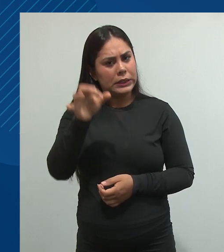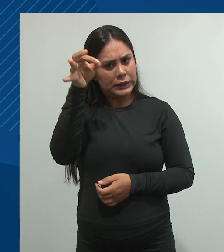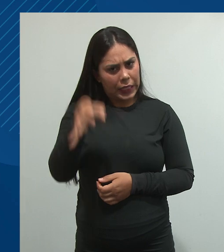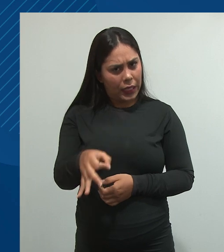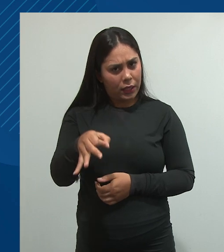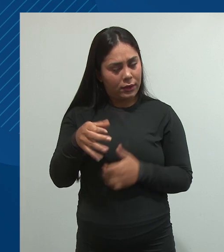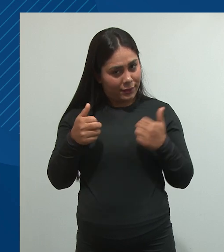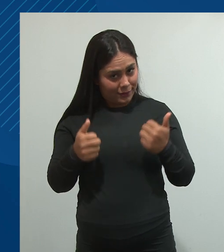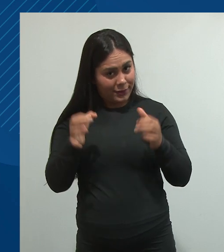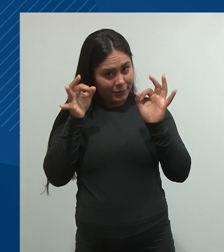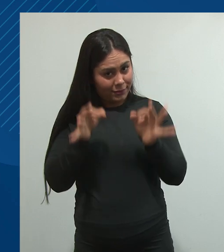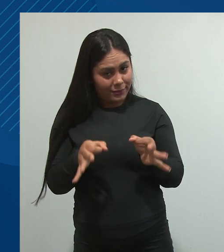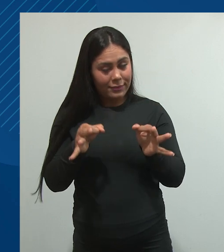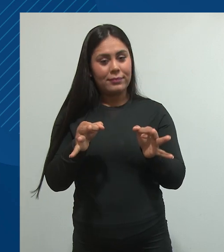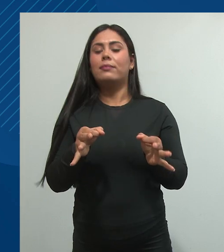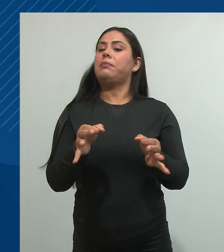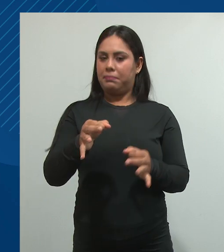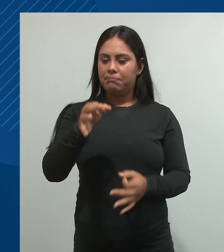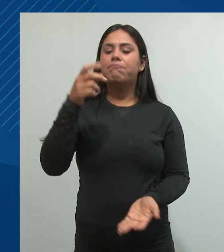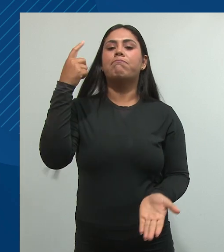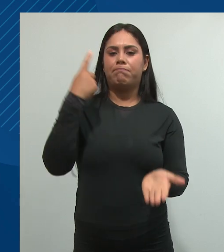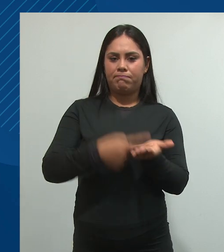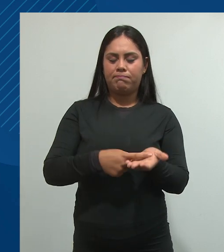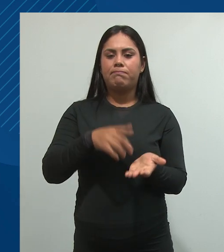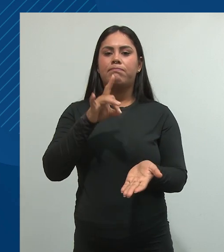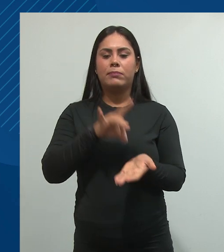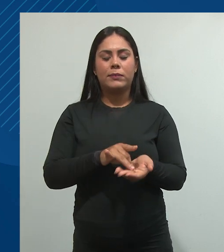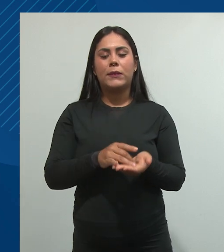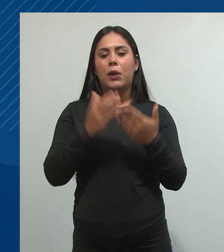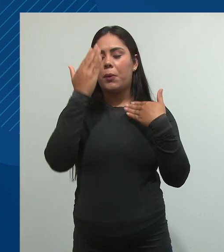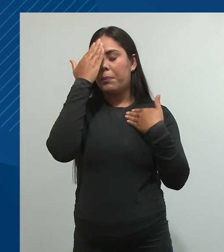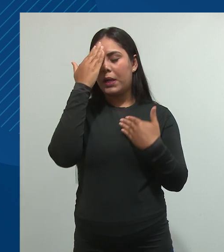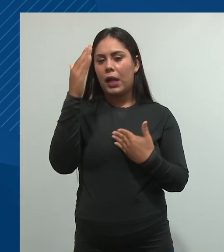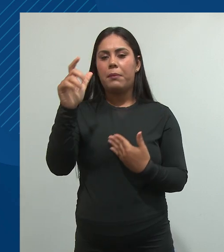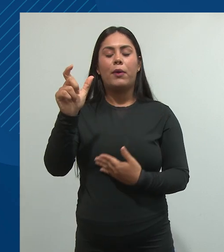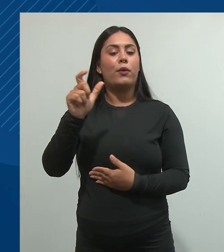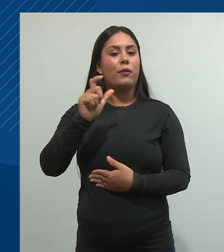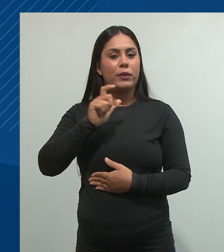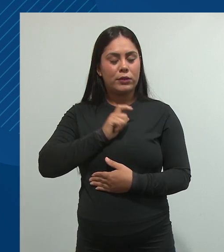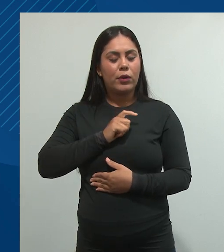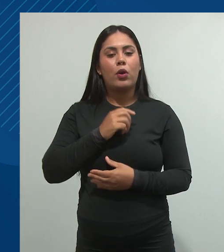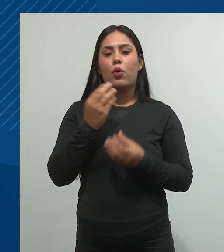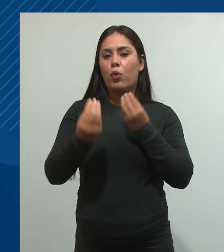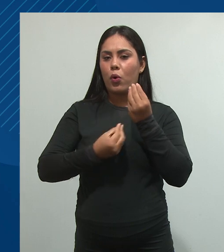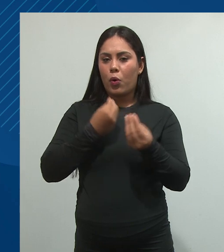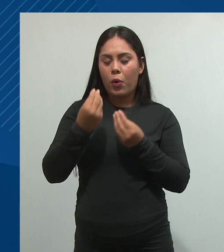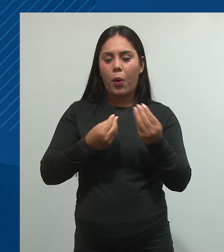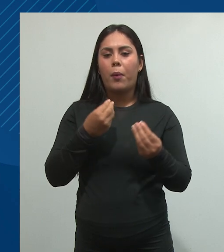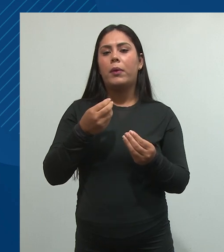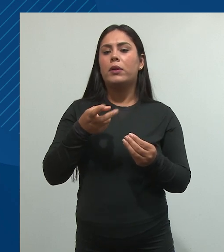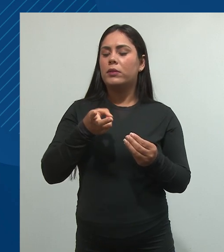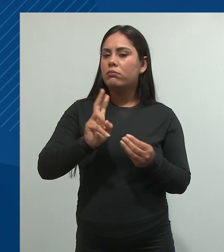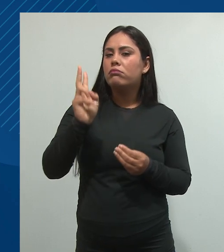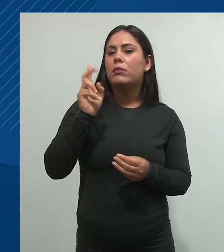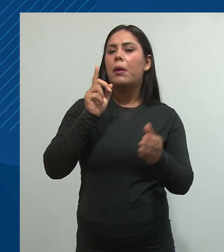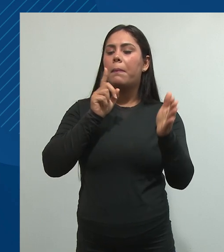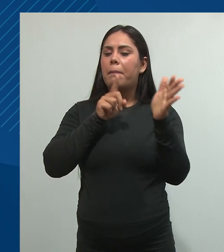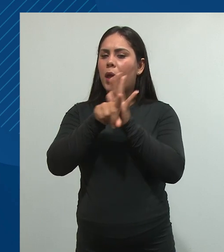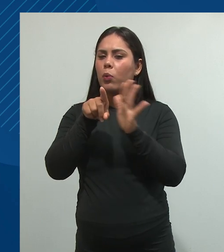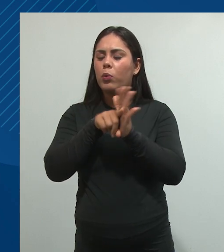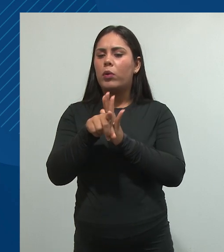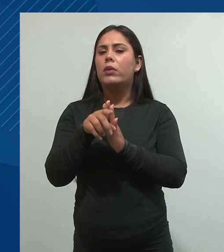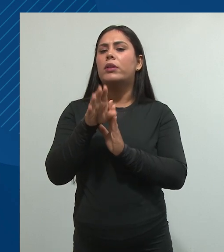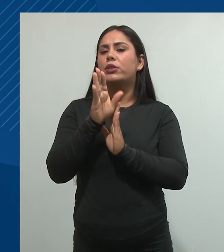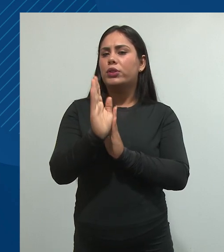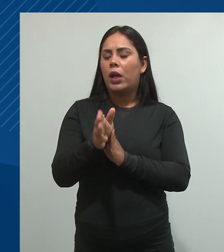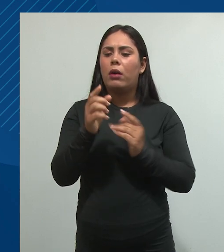Confirma? Confere? Confirma. Obrigada pelo convite, professora. Como a gente tava discutindo mesmo essa pergunta antes até